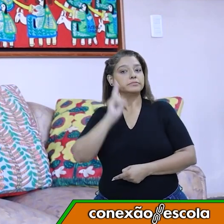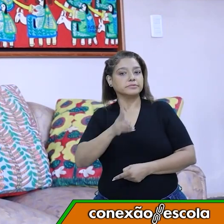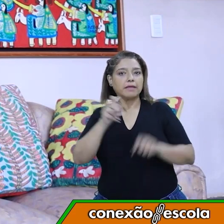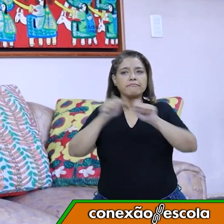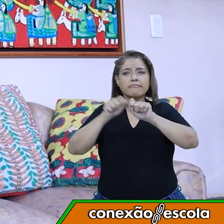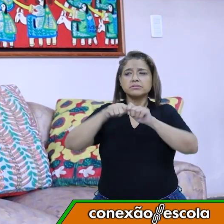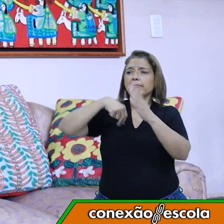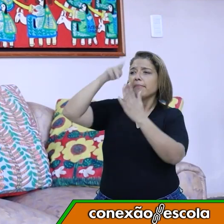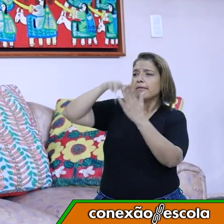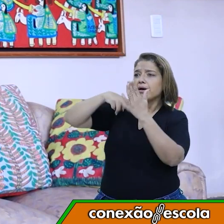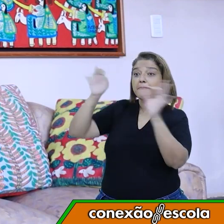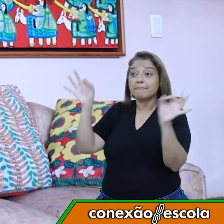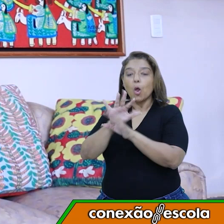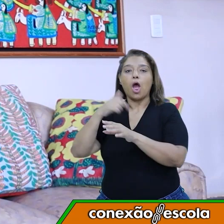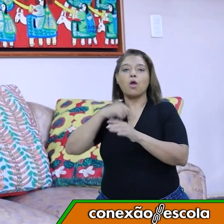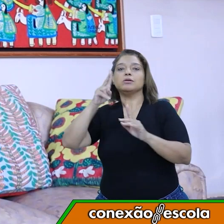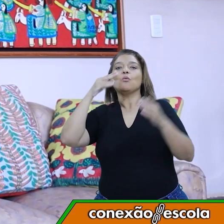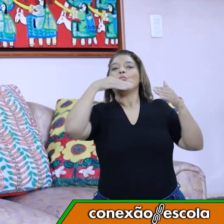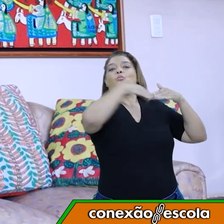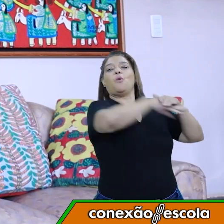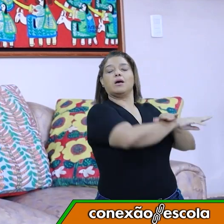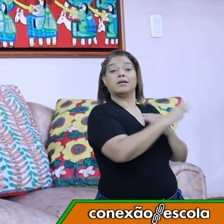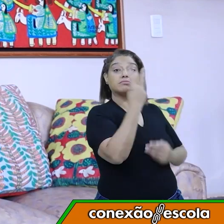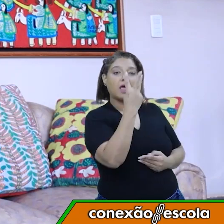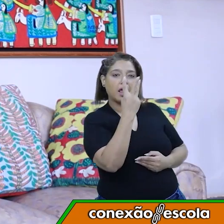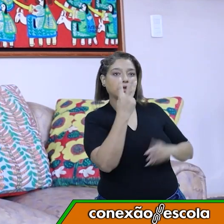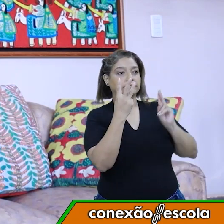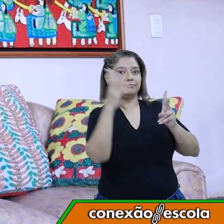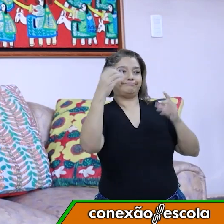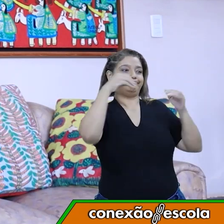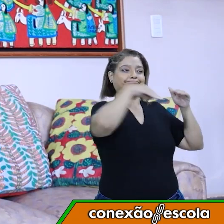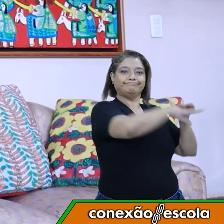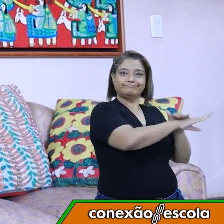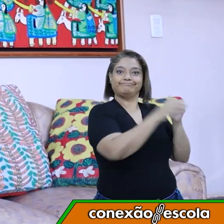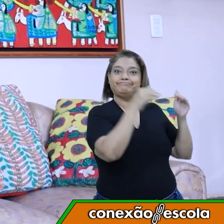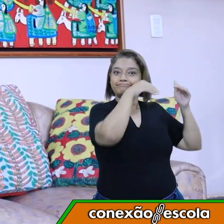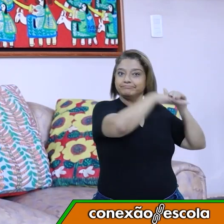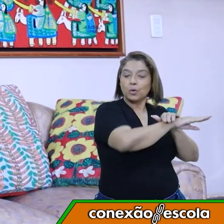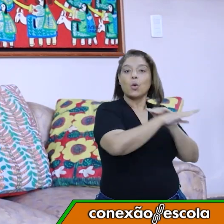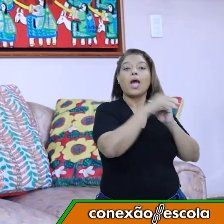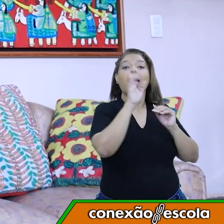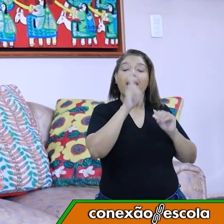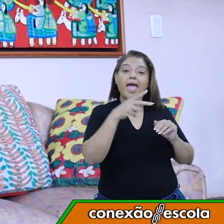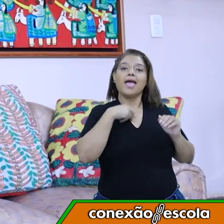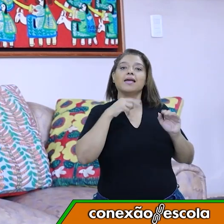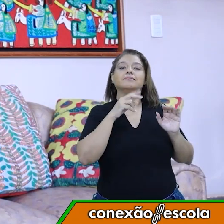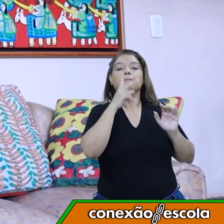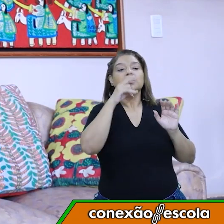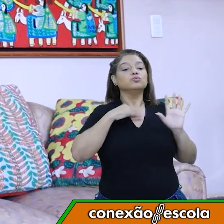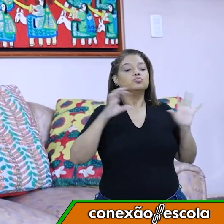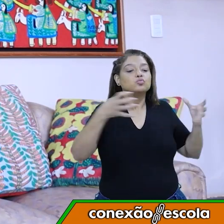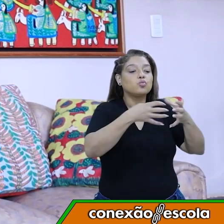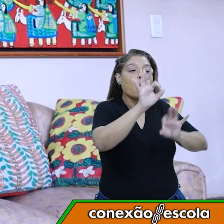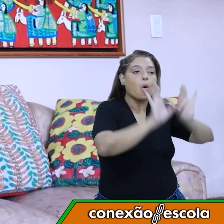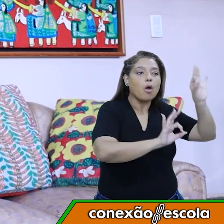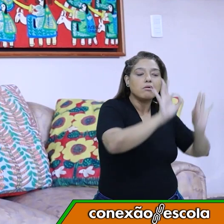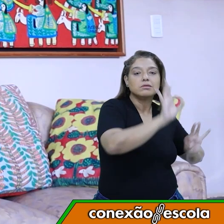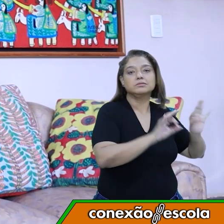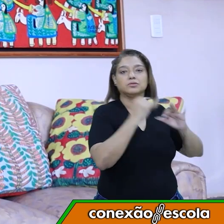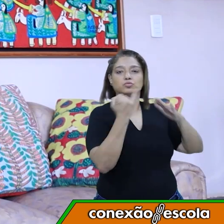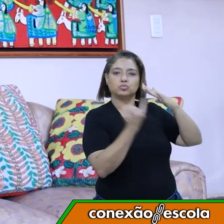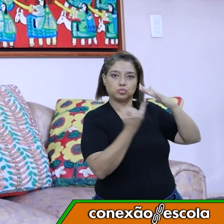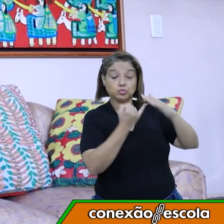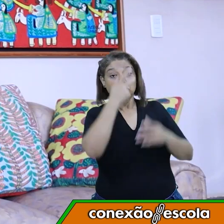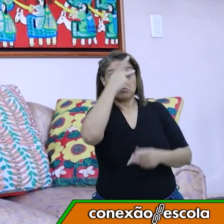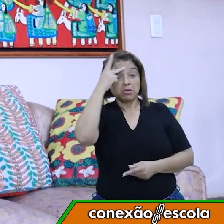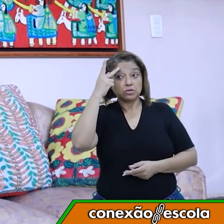gente formar esse instituto. E esse instituto aqui, a gente formou ele, e aqui já teve mais de 30 mil crianças